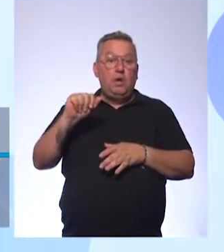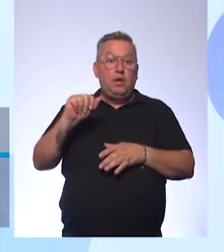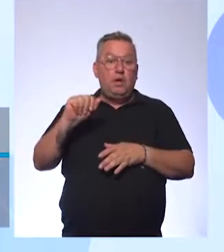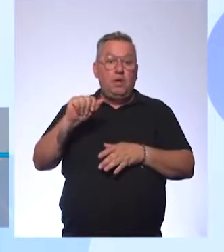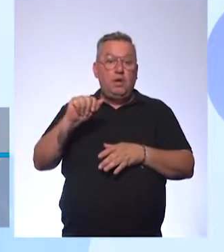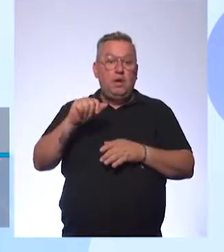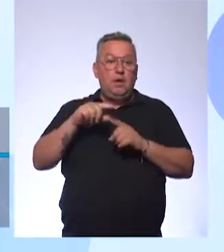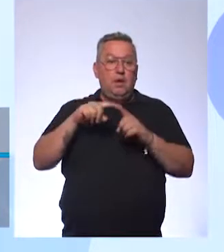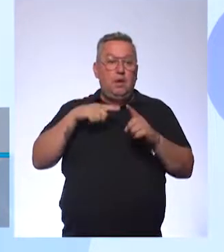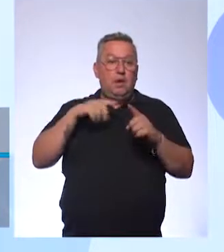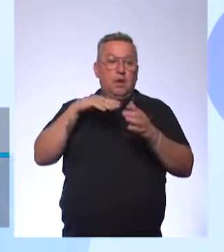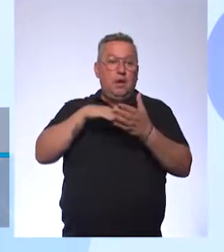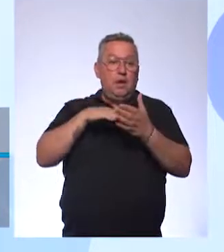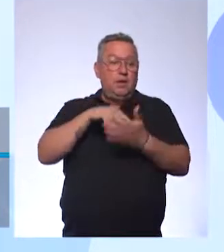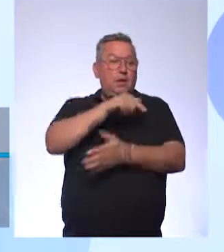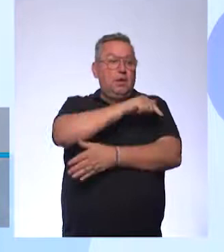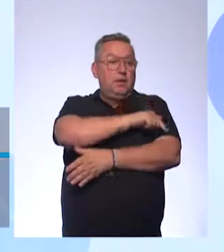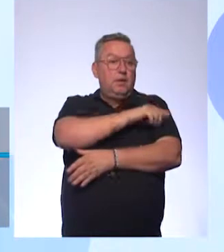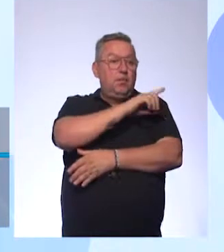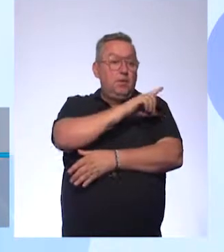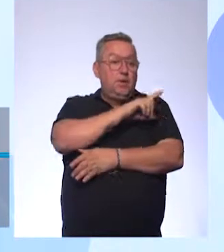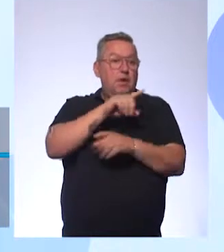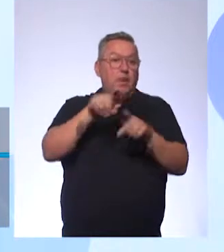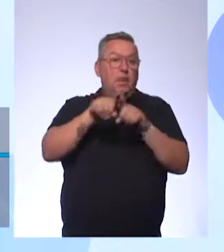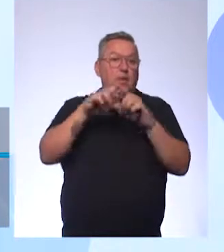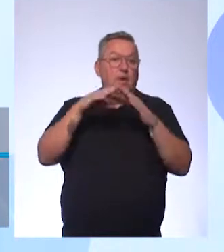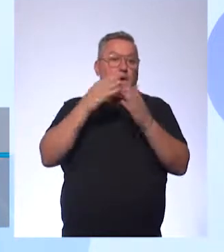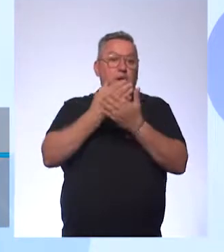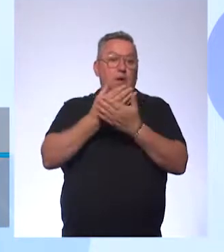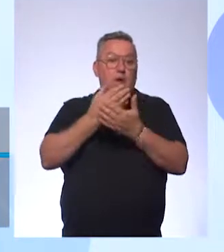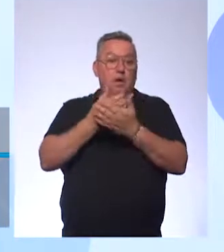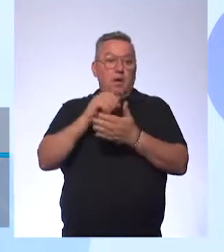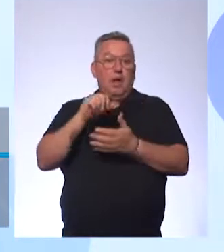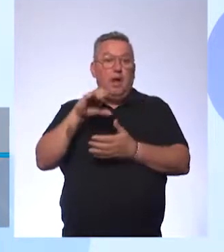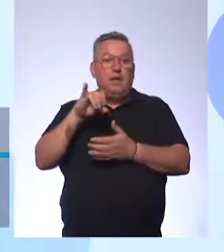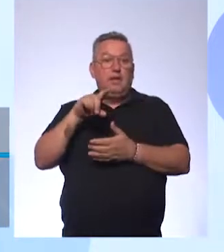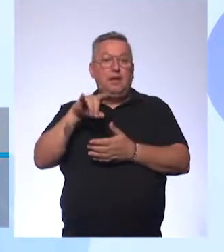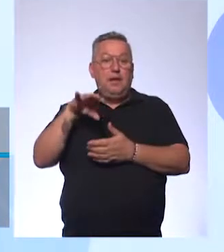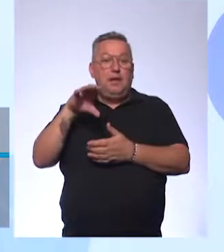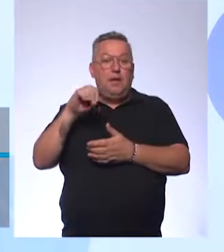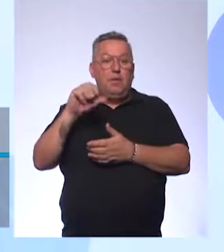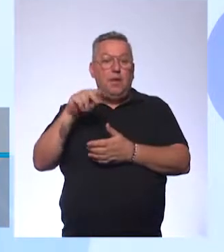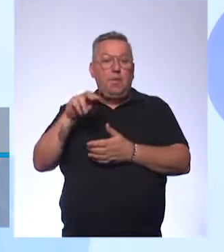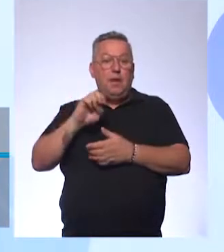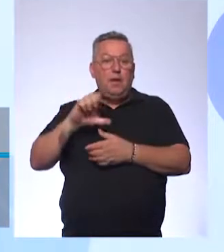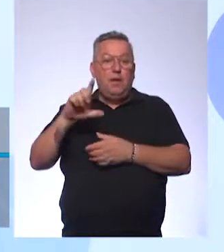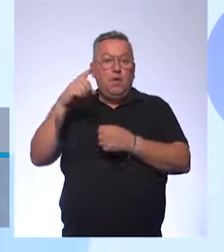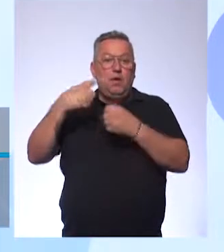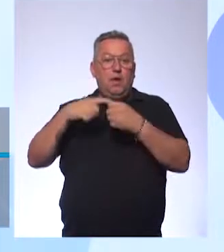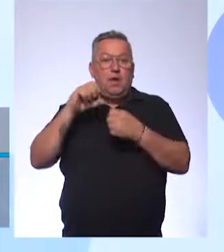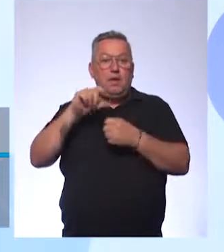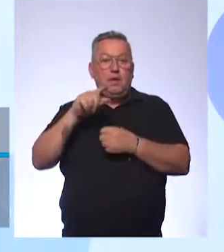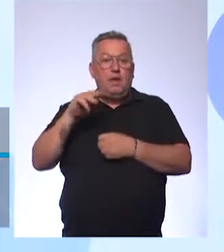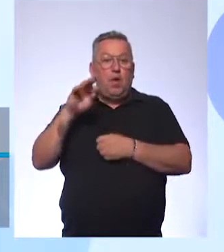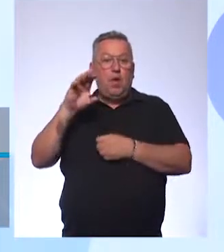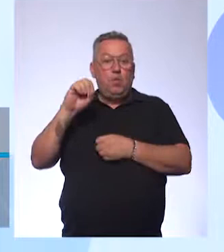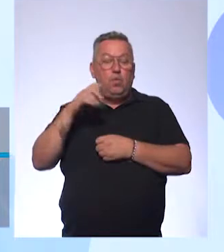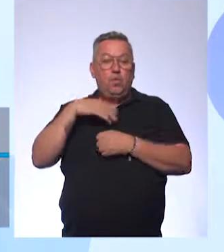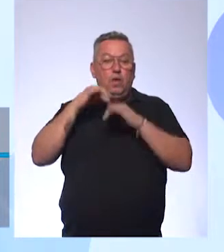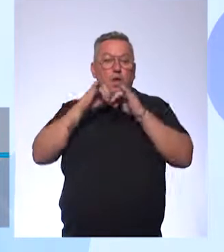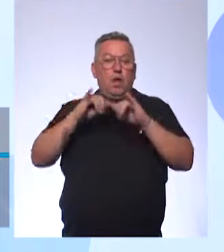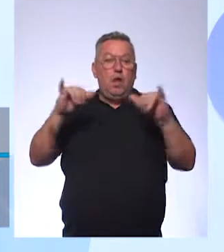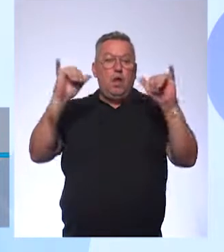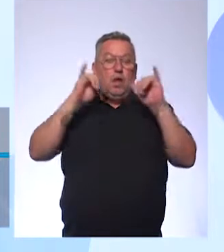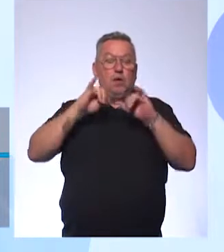sétimo C, Isabelle do sétimo D, da escola Acilino Amaral Gurgel em Salto, responderam à Declaração Universal dos